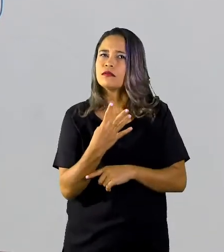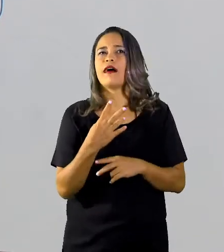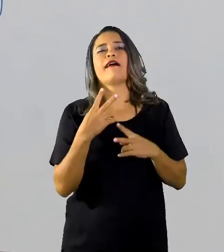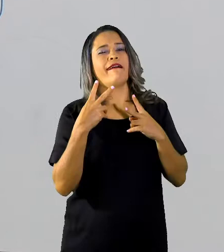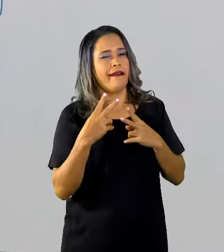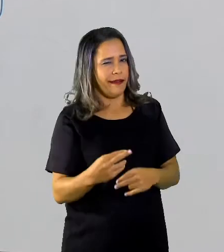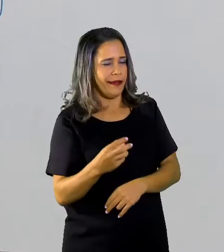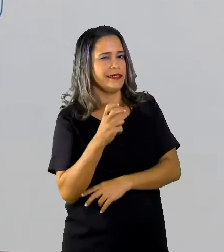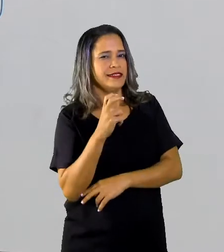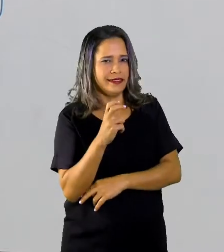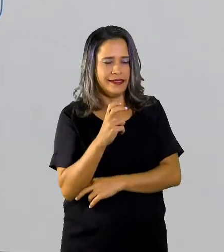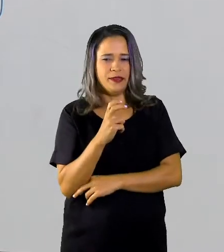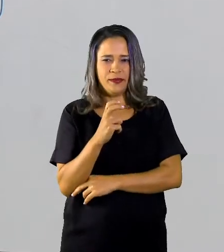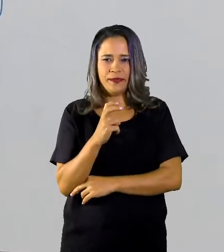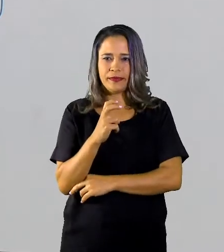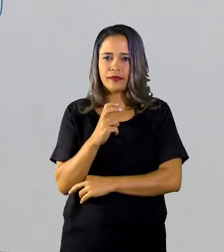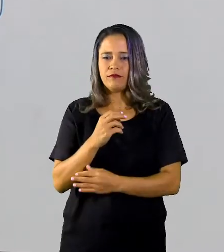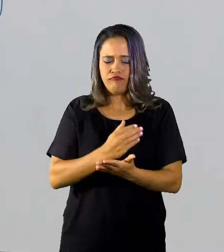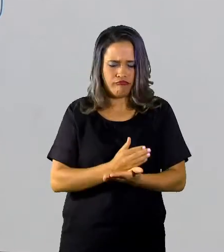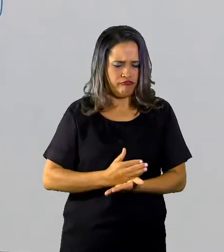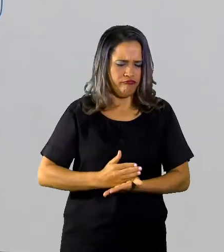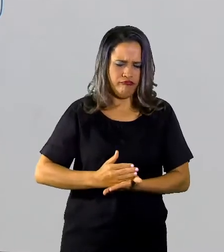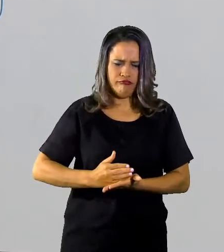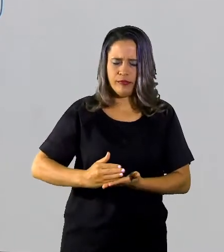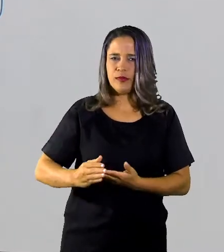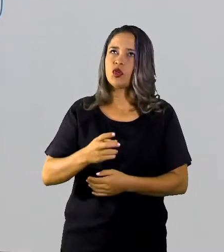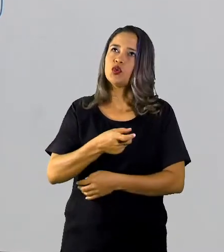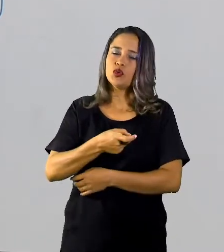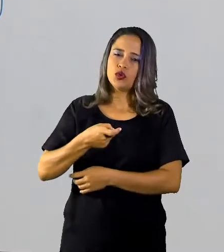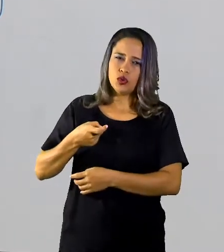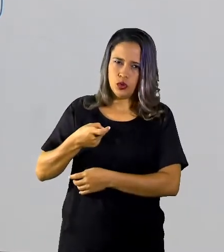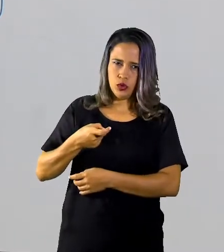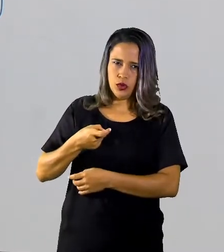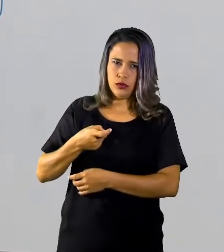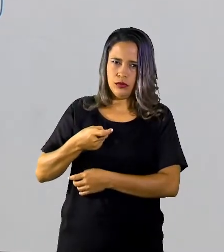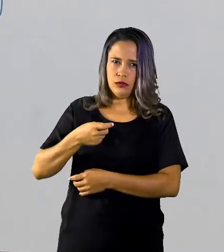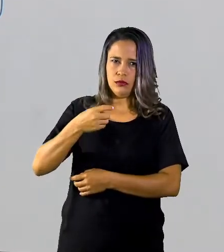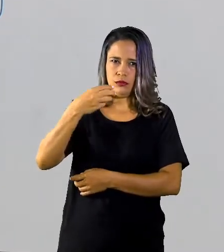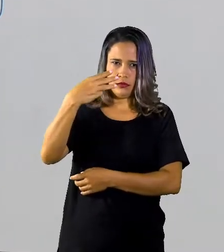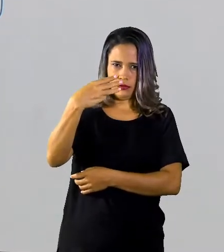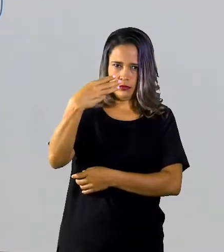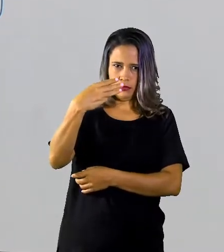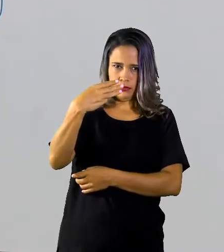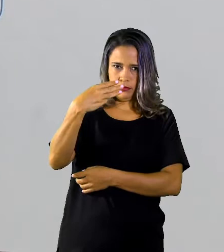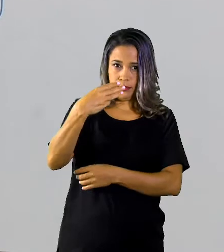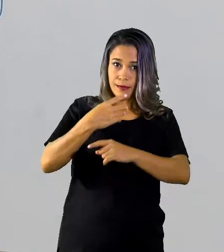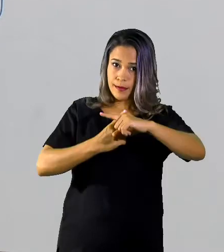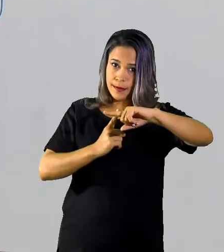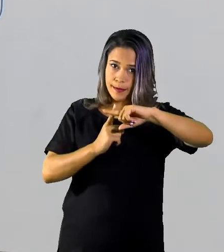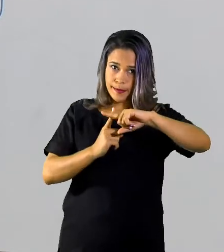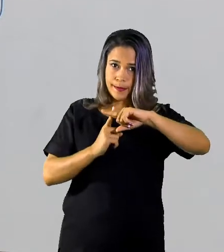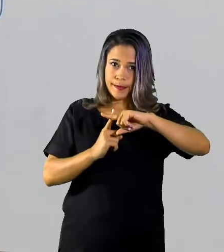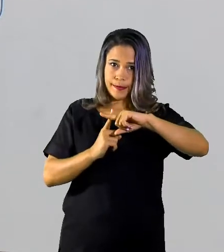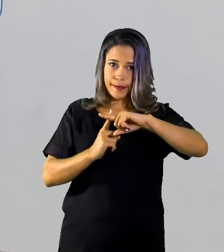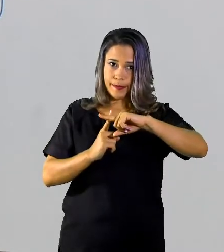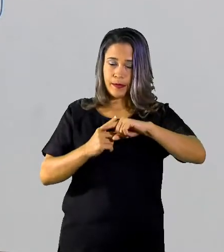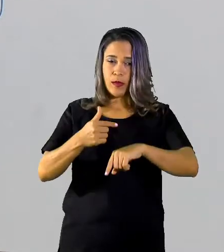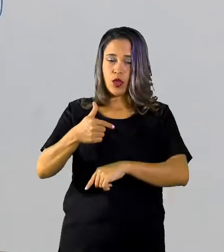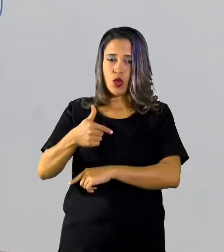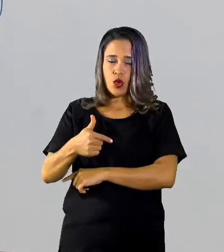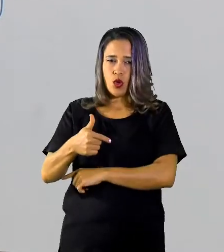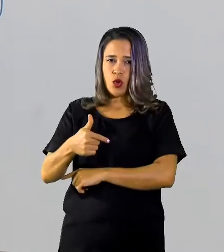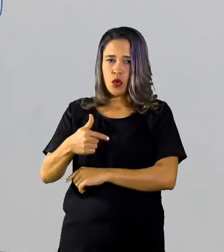5, e aí eu continuo com o nosso x elevado ao cubo, mais 2